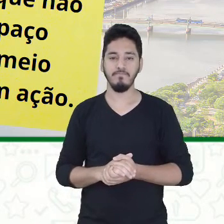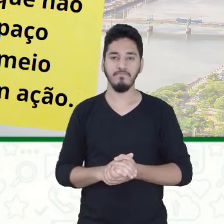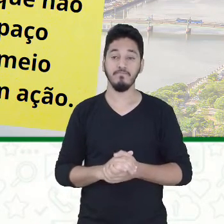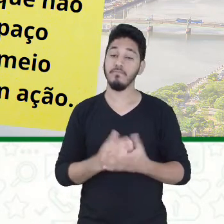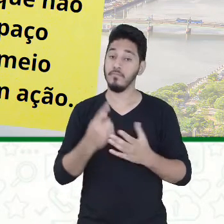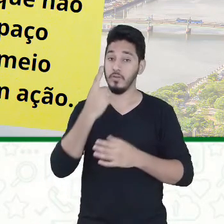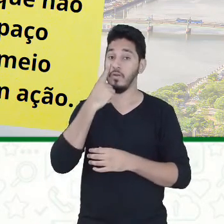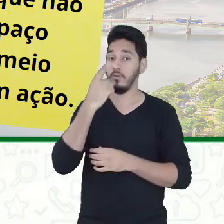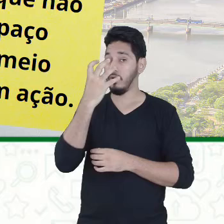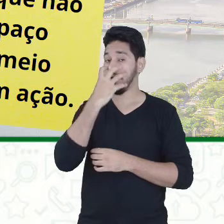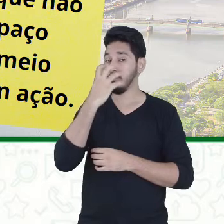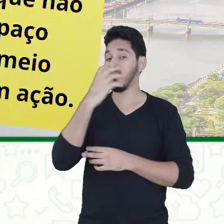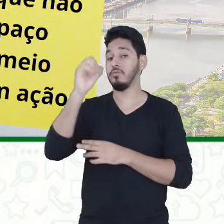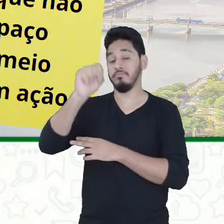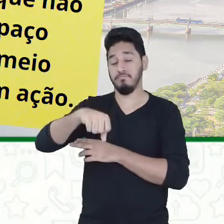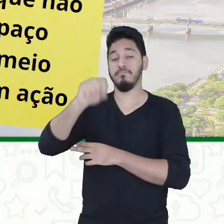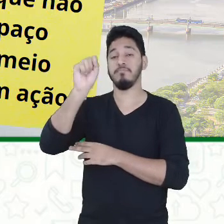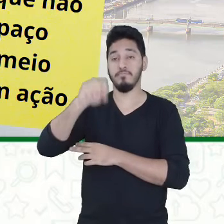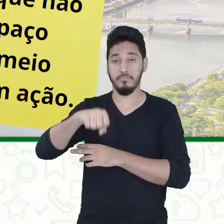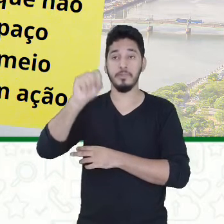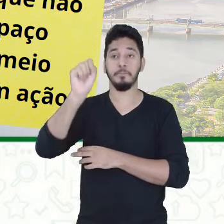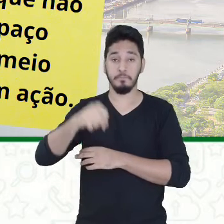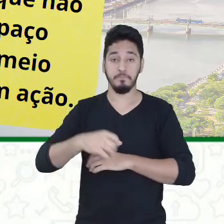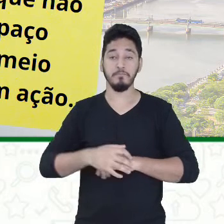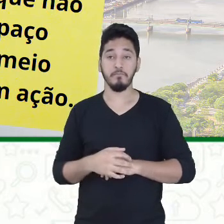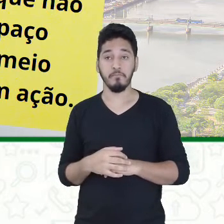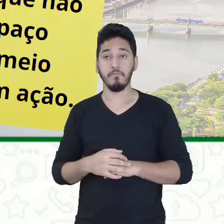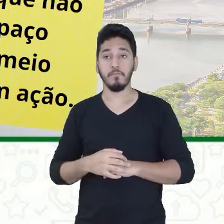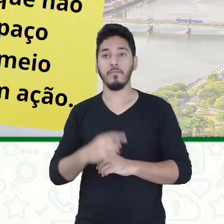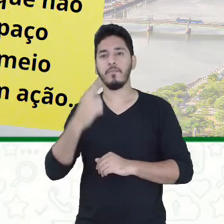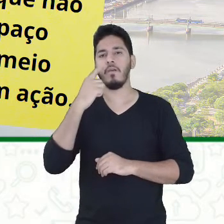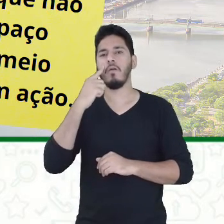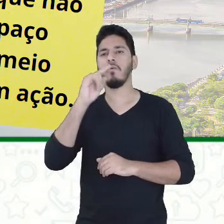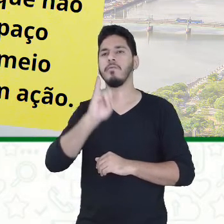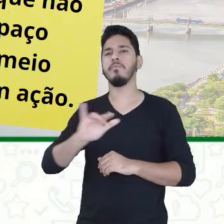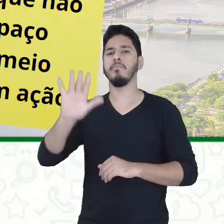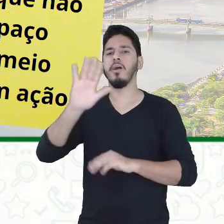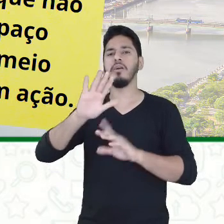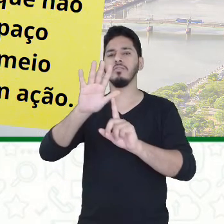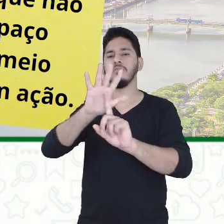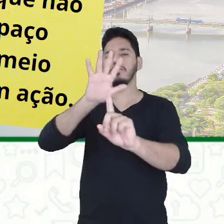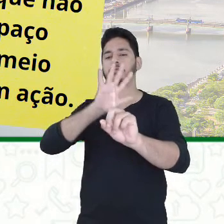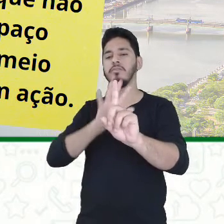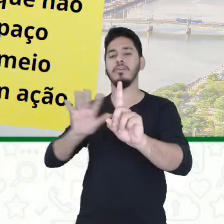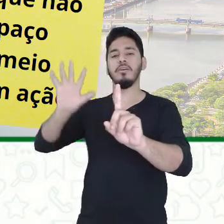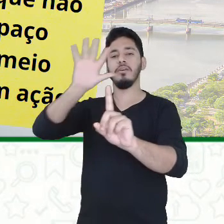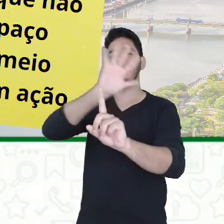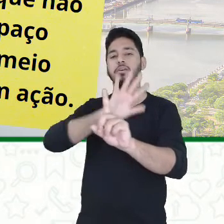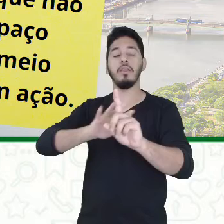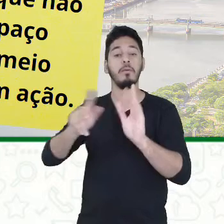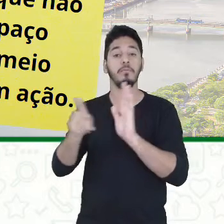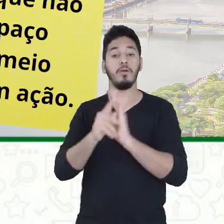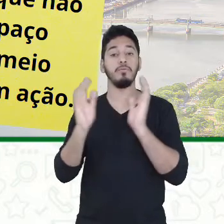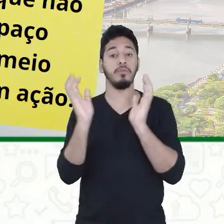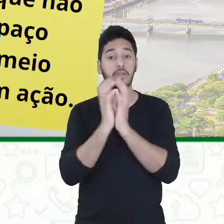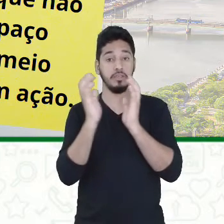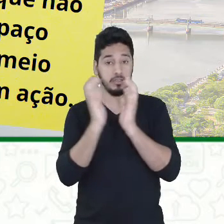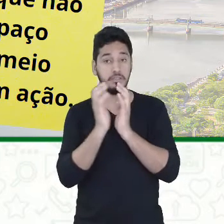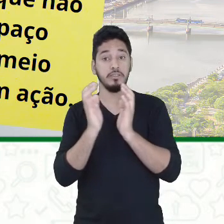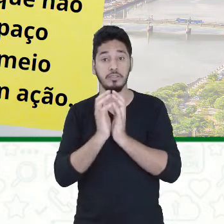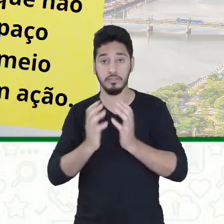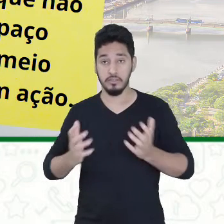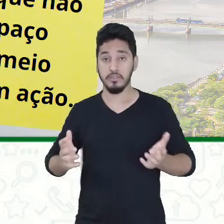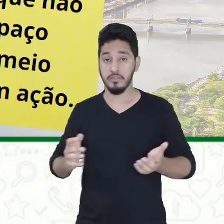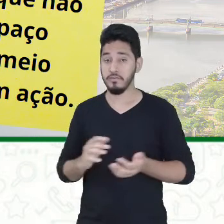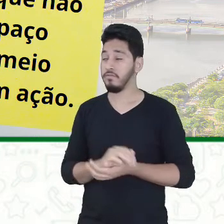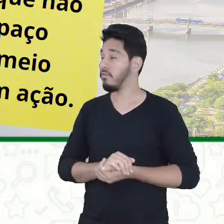o cachorrinho, o yes. Sim, lá atrás eu vejo uma imagem do nosso Recife. Bem, Recife tem encantos mil,